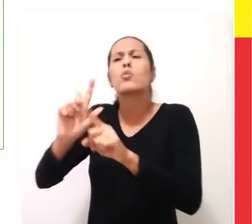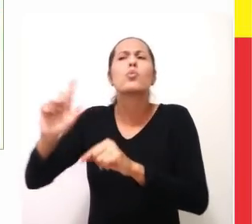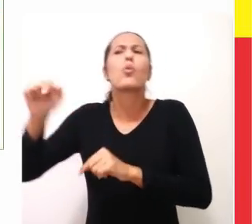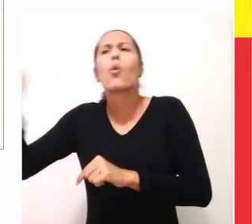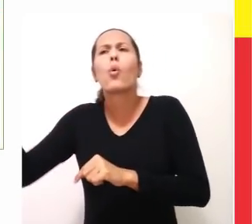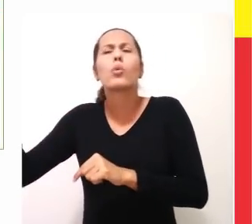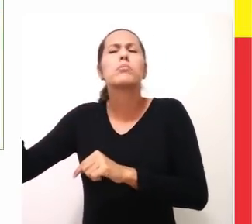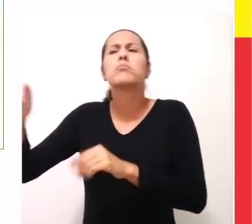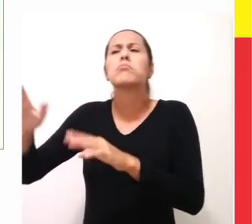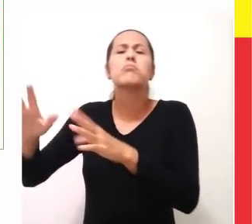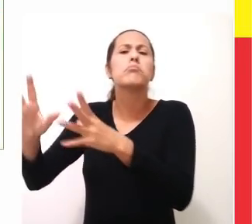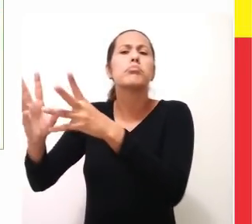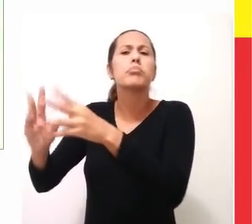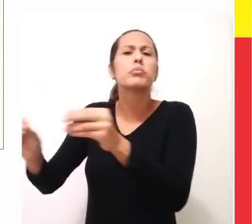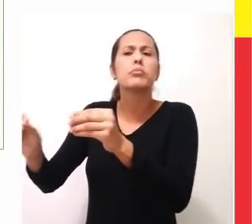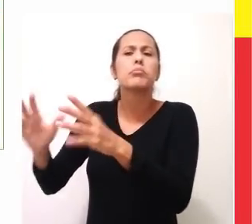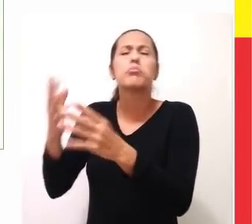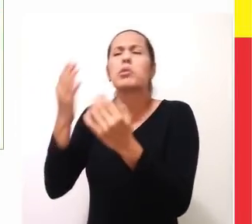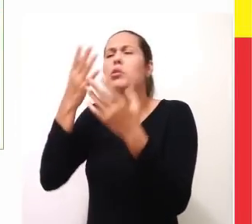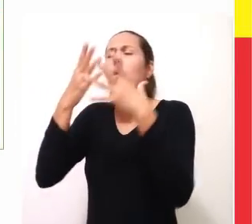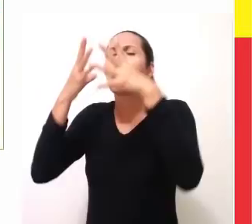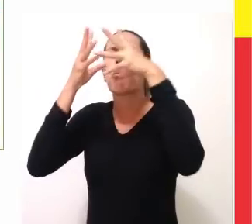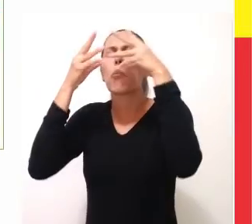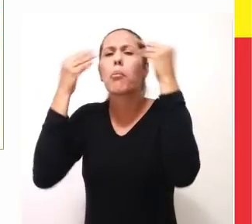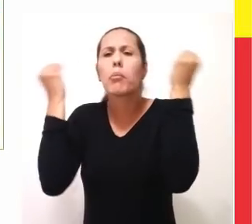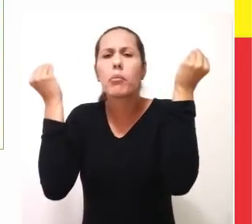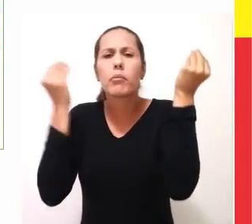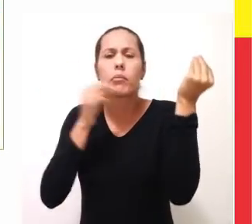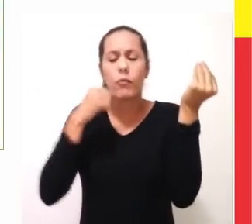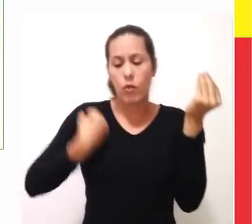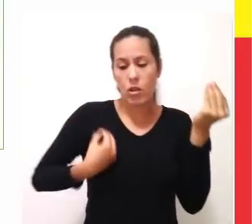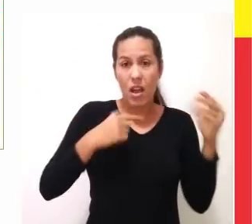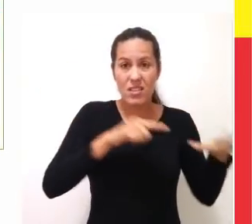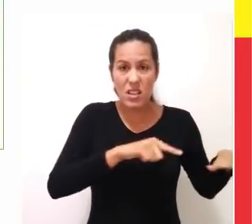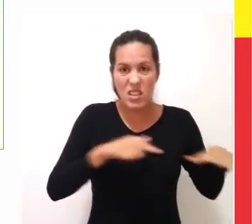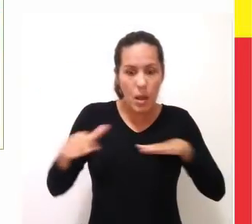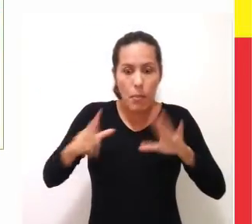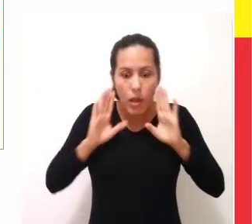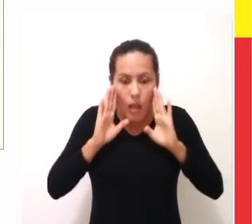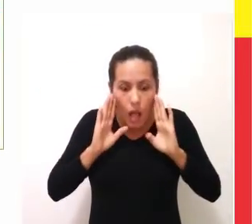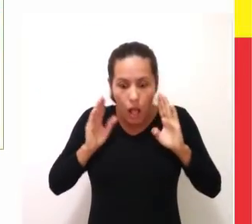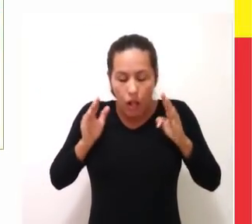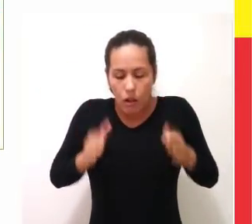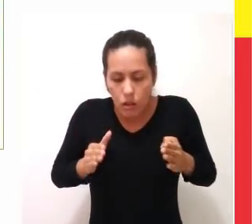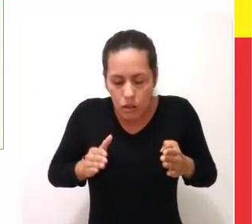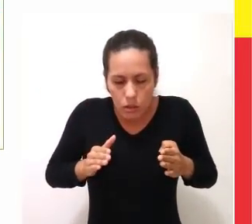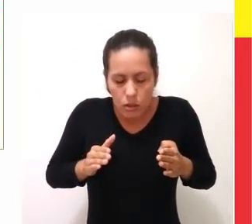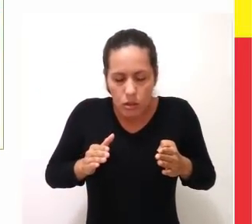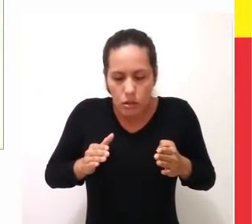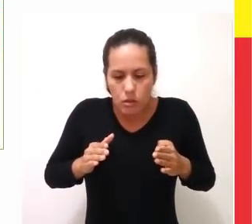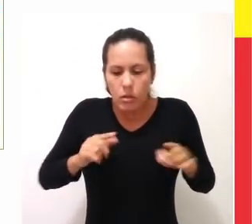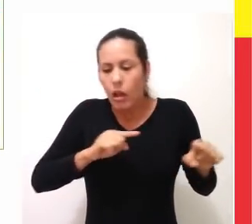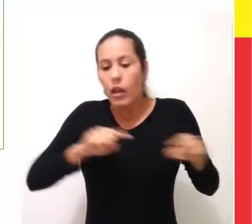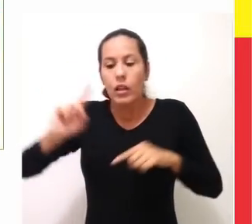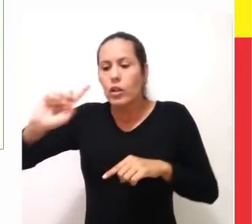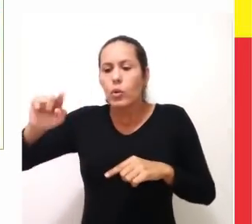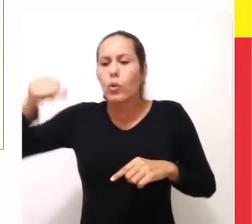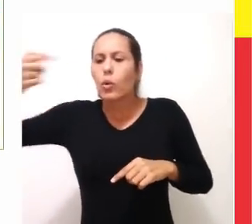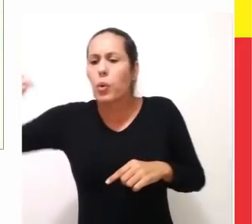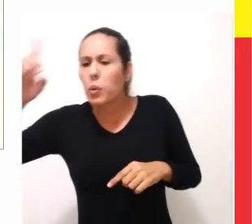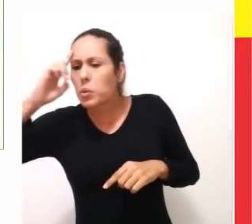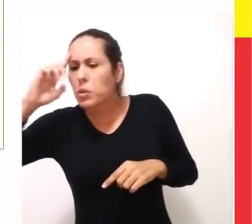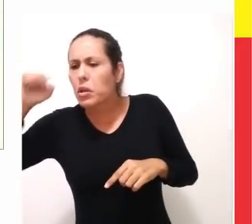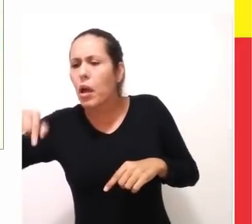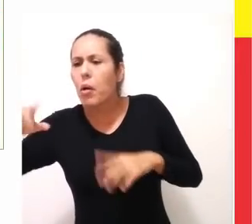numa semana pode ser esquecido na próxima semana. E até mesmo algo que se é notícia, que foi notícia um